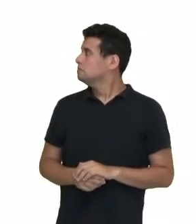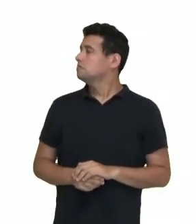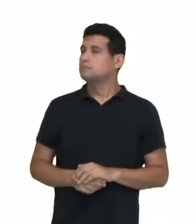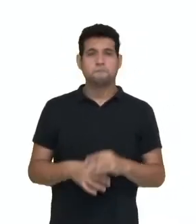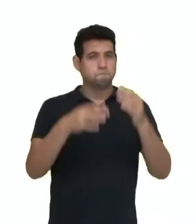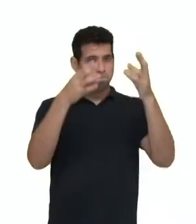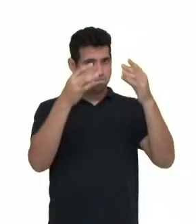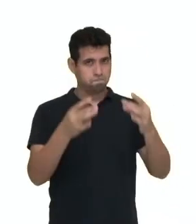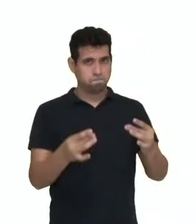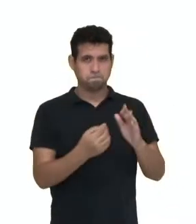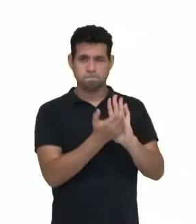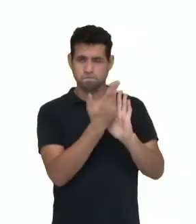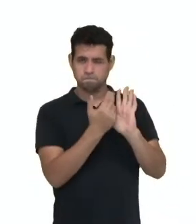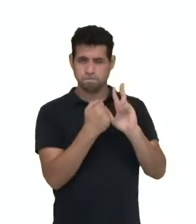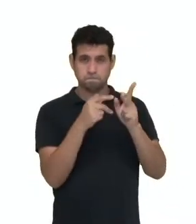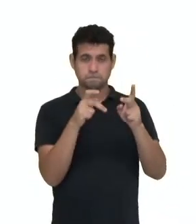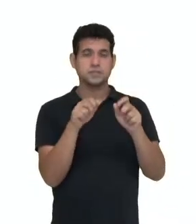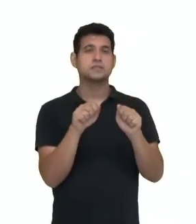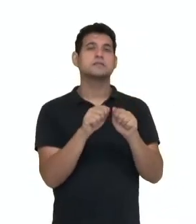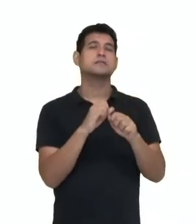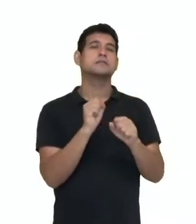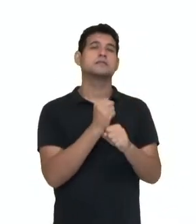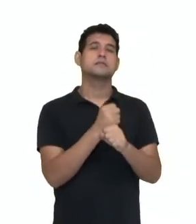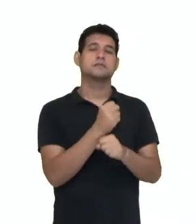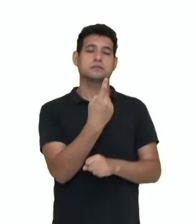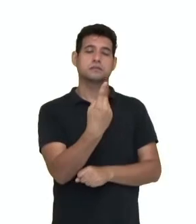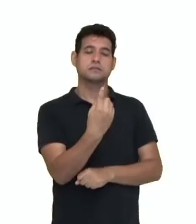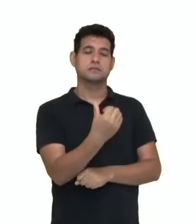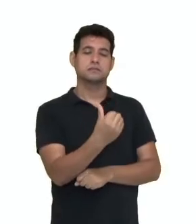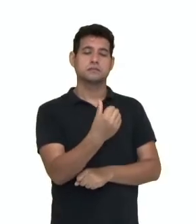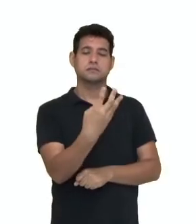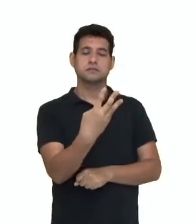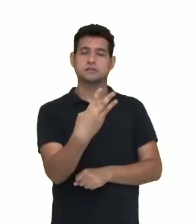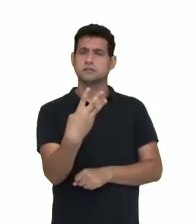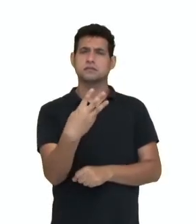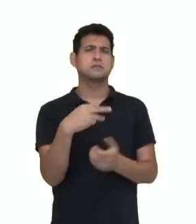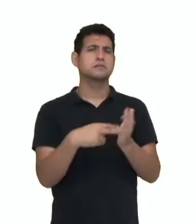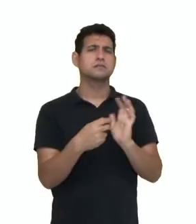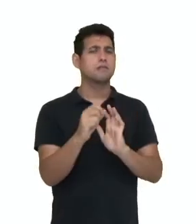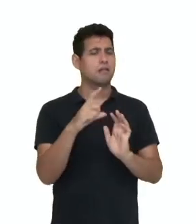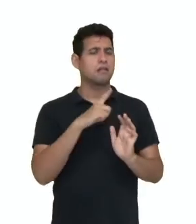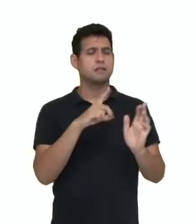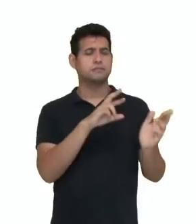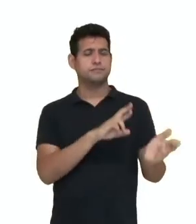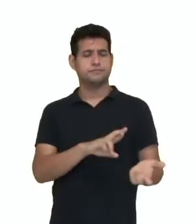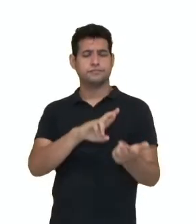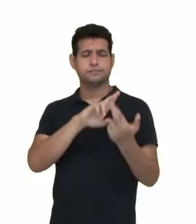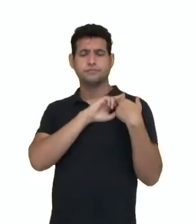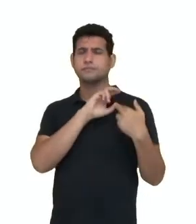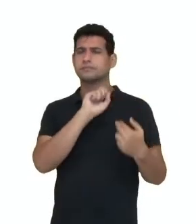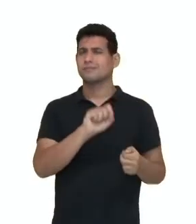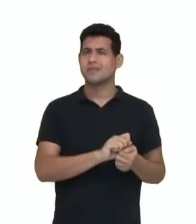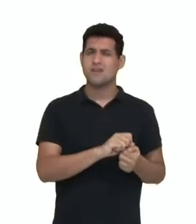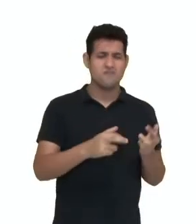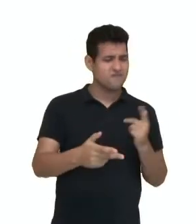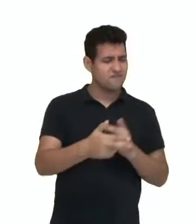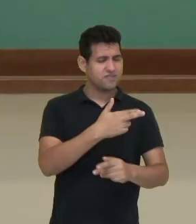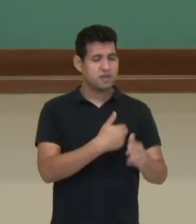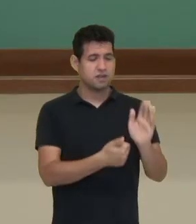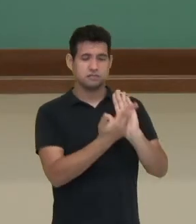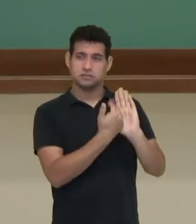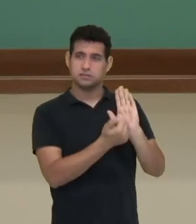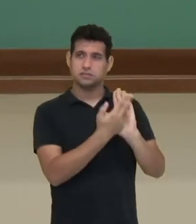Frans Post, feita em 1643. Frans Post, que é responsável por muitas gravuras do